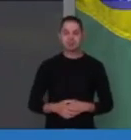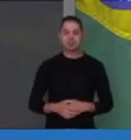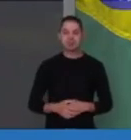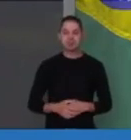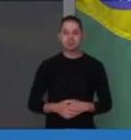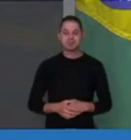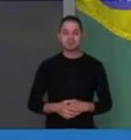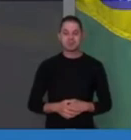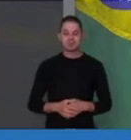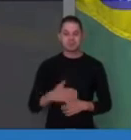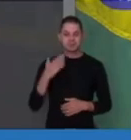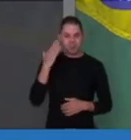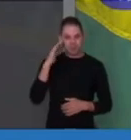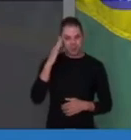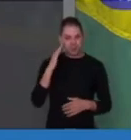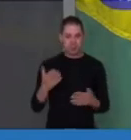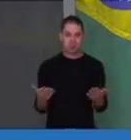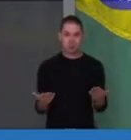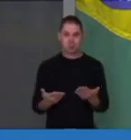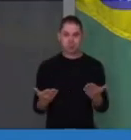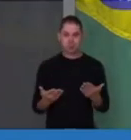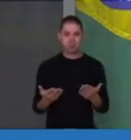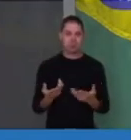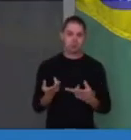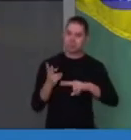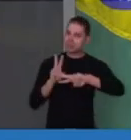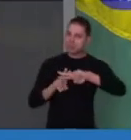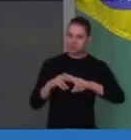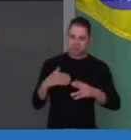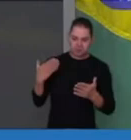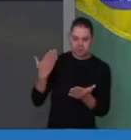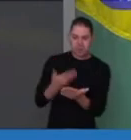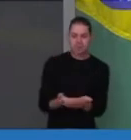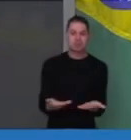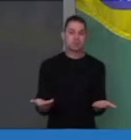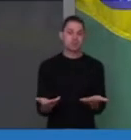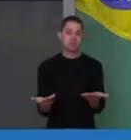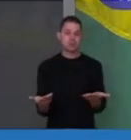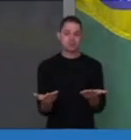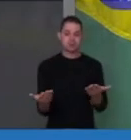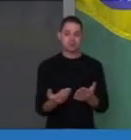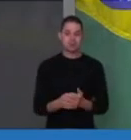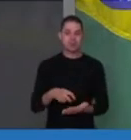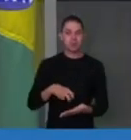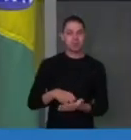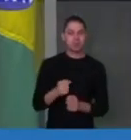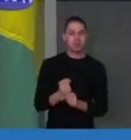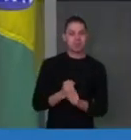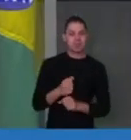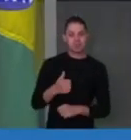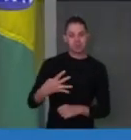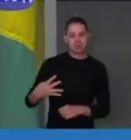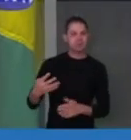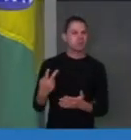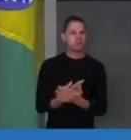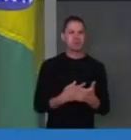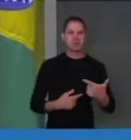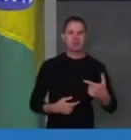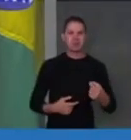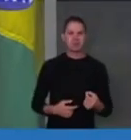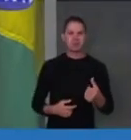valer esse entendimento que está hoje, era para estar preso até hoje. Se fosse para ter sido condenado a 14 anos, mas se isso foi em